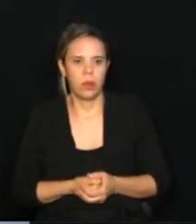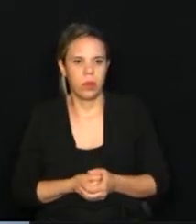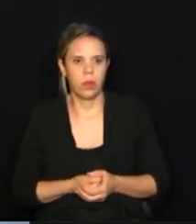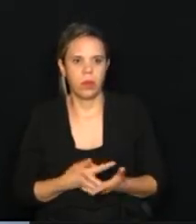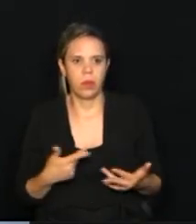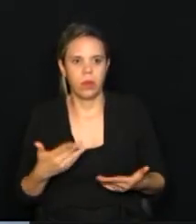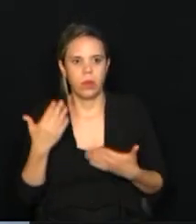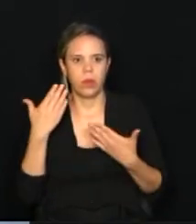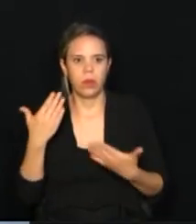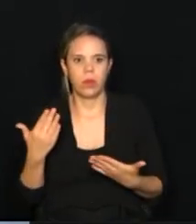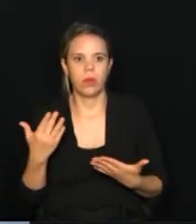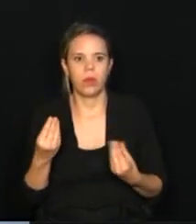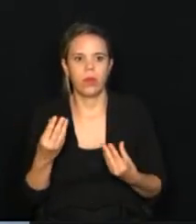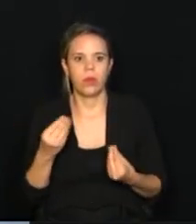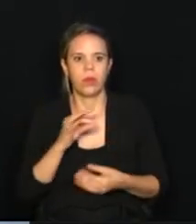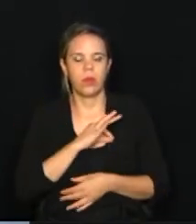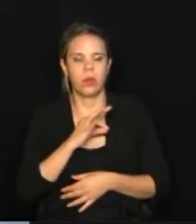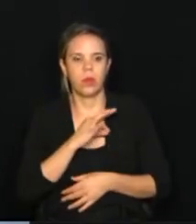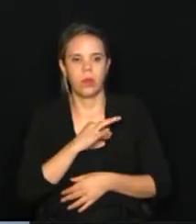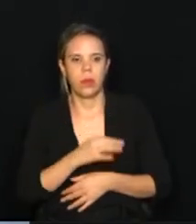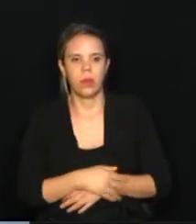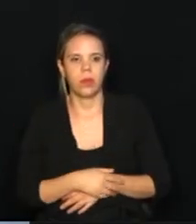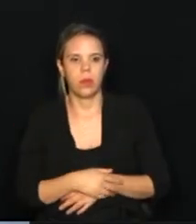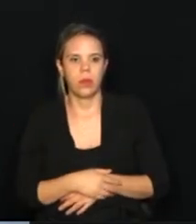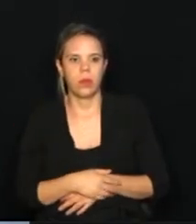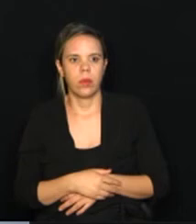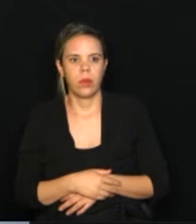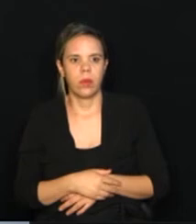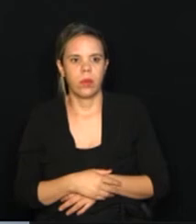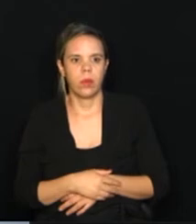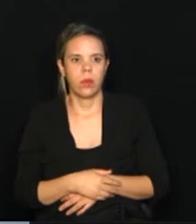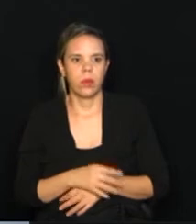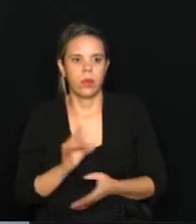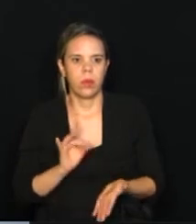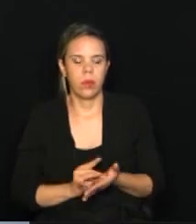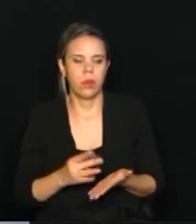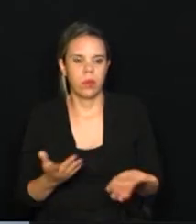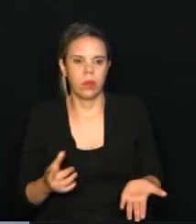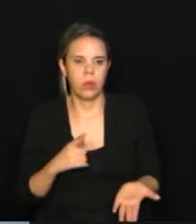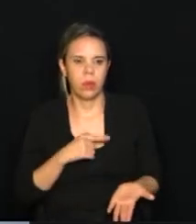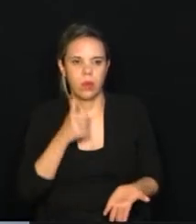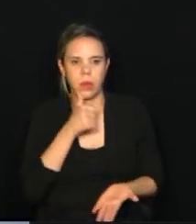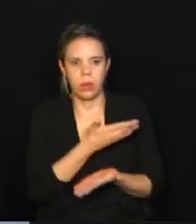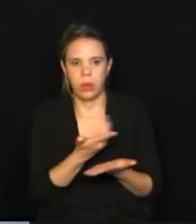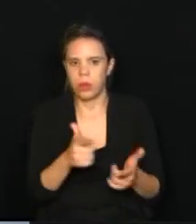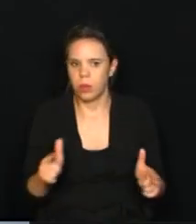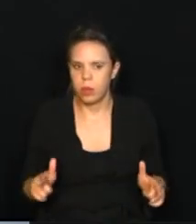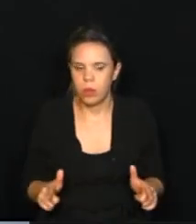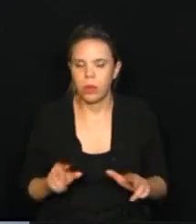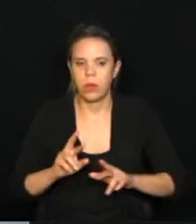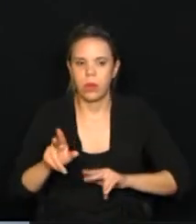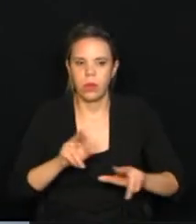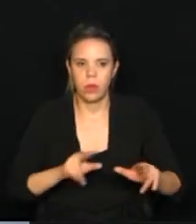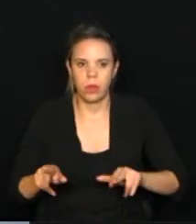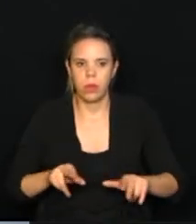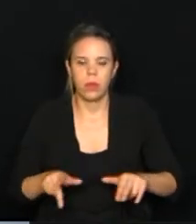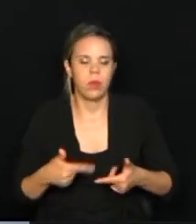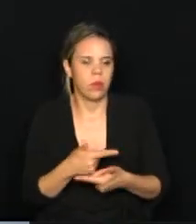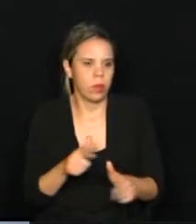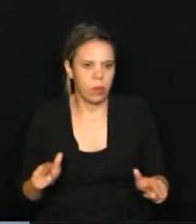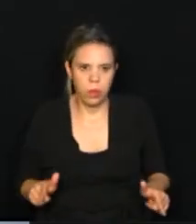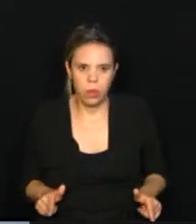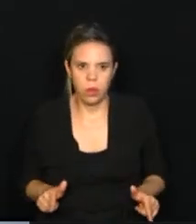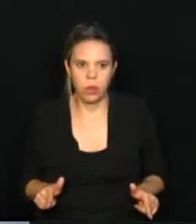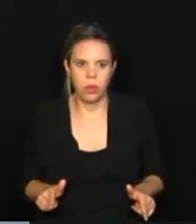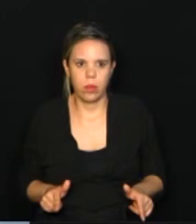coisas que eu agradeço muito o militar. Mas realmente tem meninas que não têm, né? Várias, por sinal. Sim. Então a